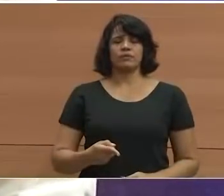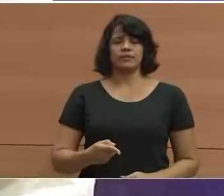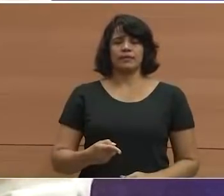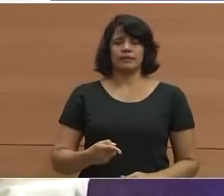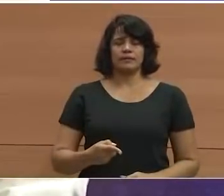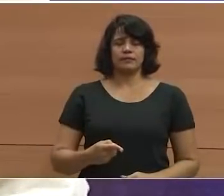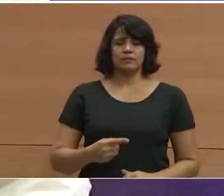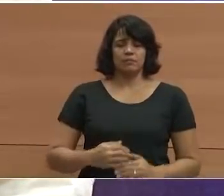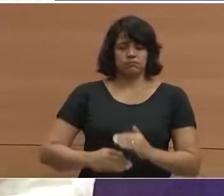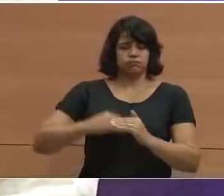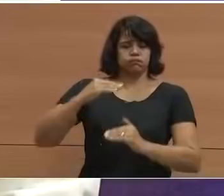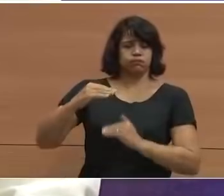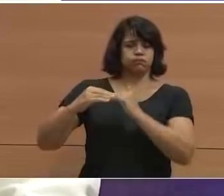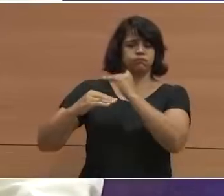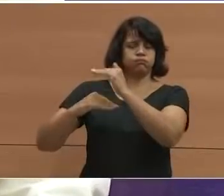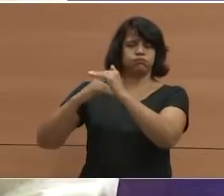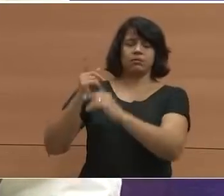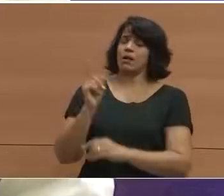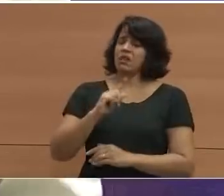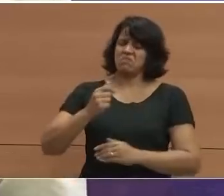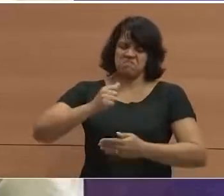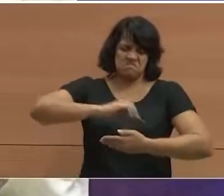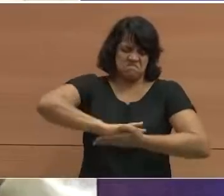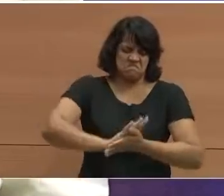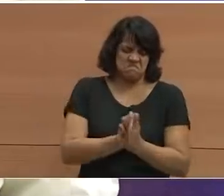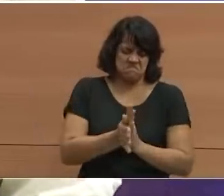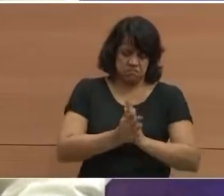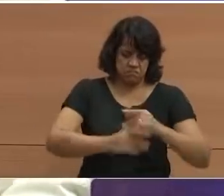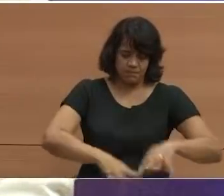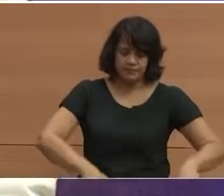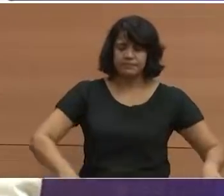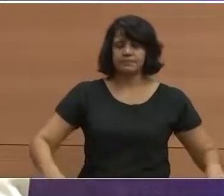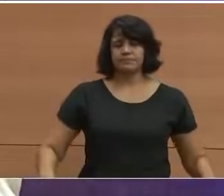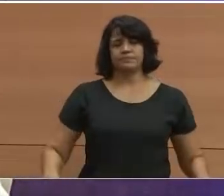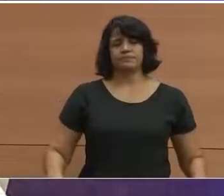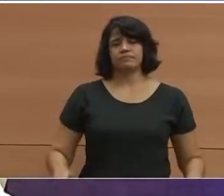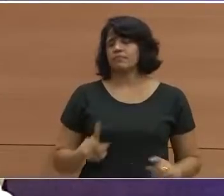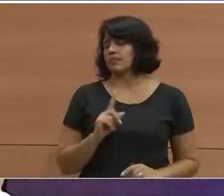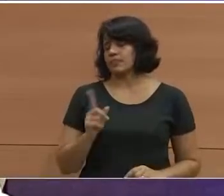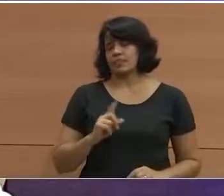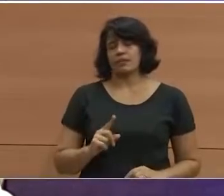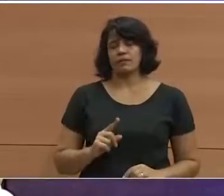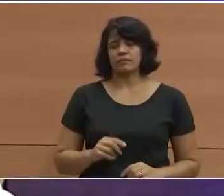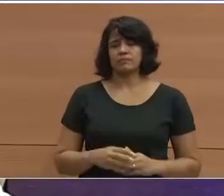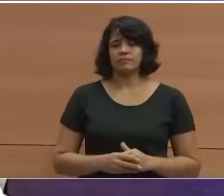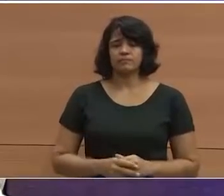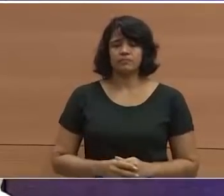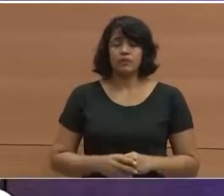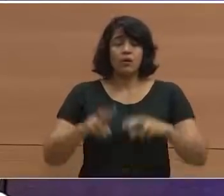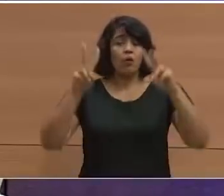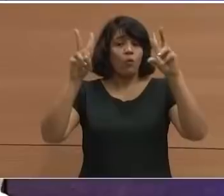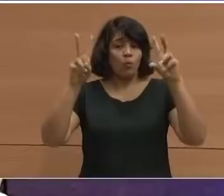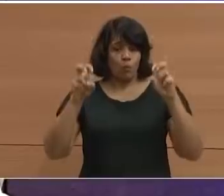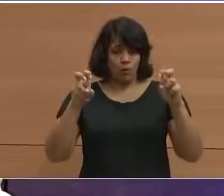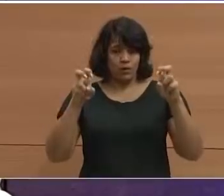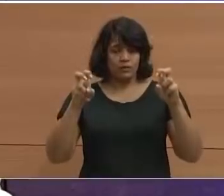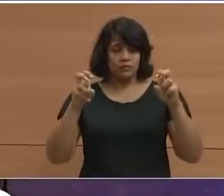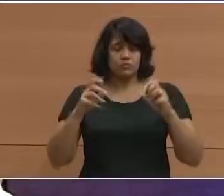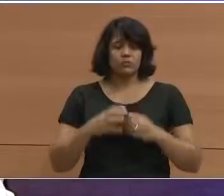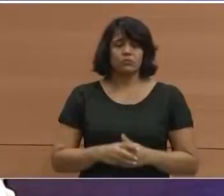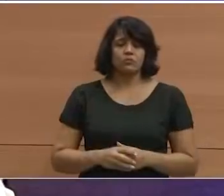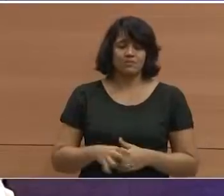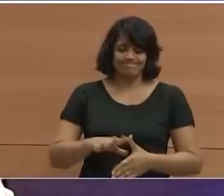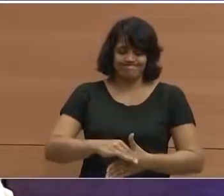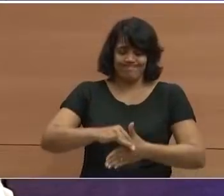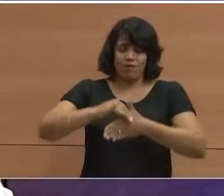para destruir. Qual é o assunto pendente? O assunto pendente é a sua autoridade